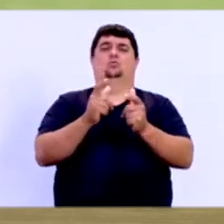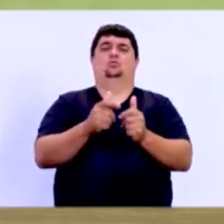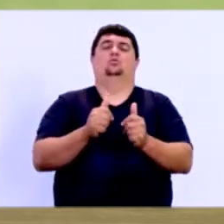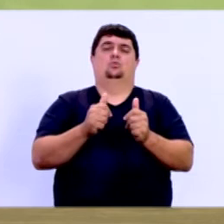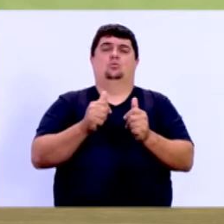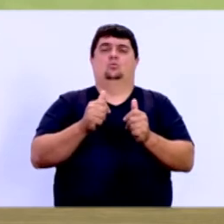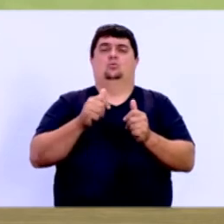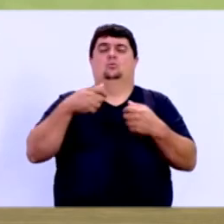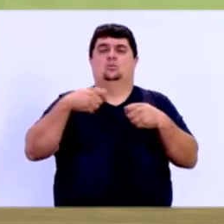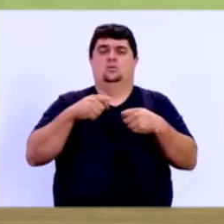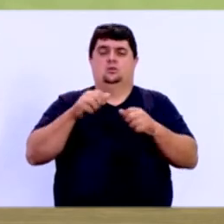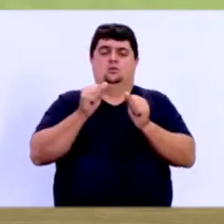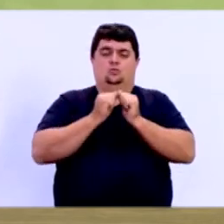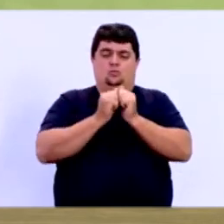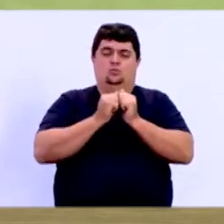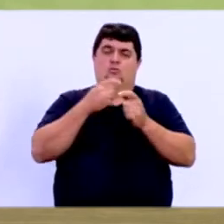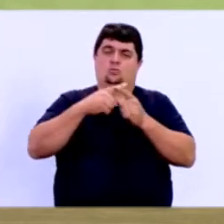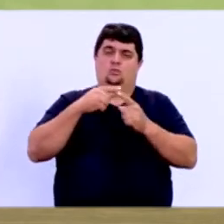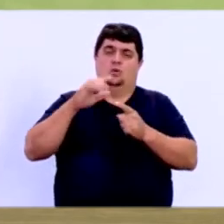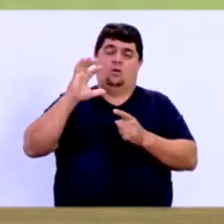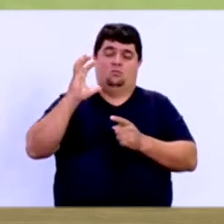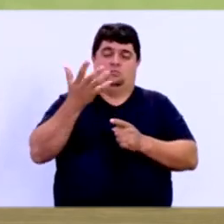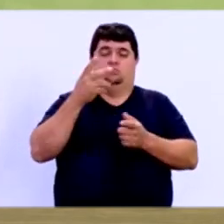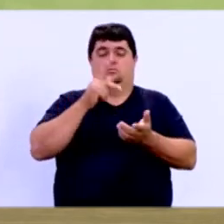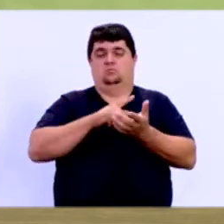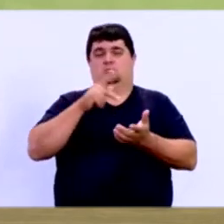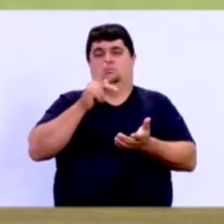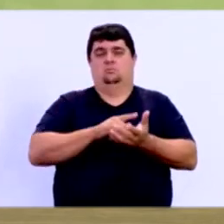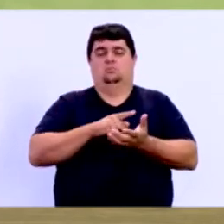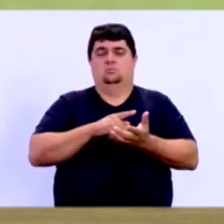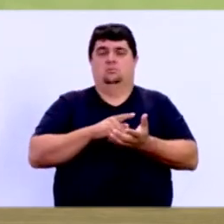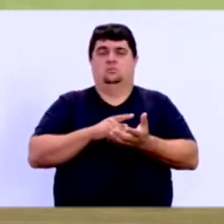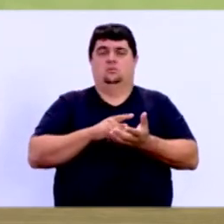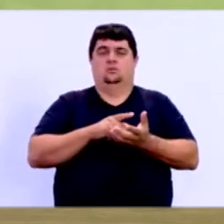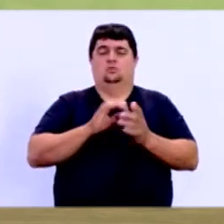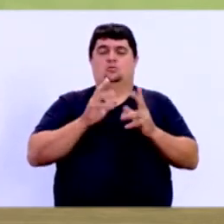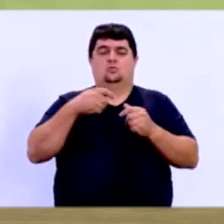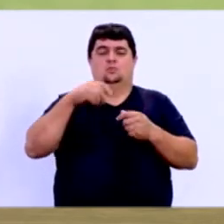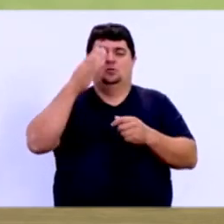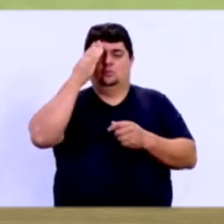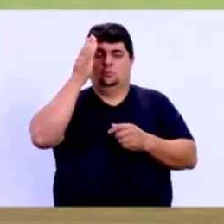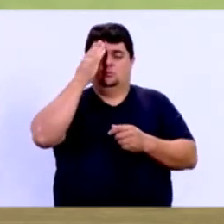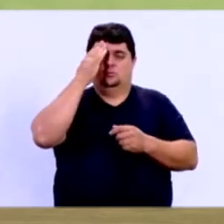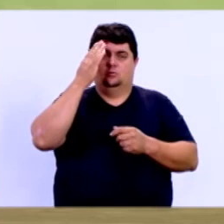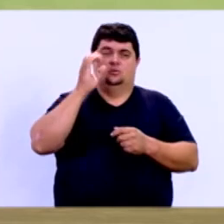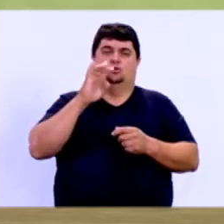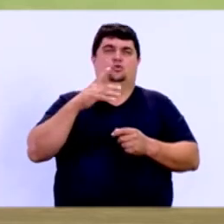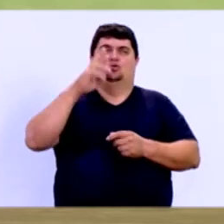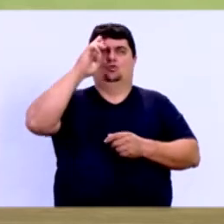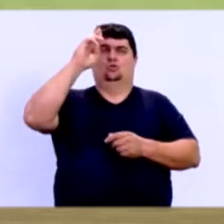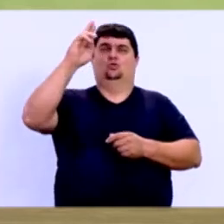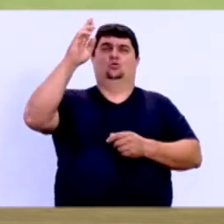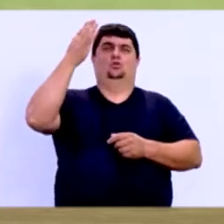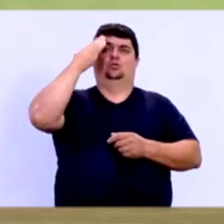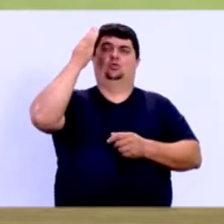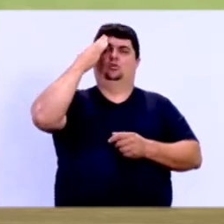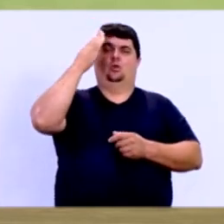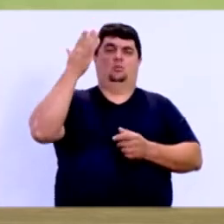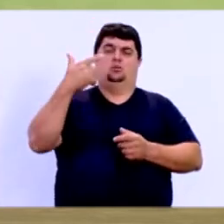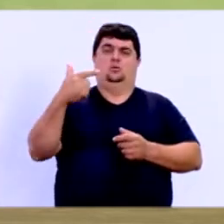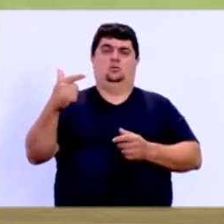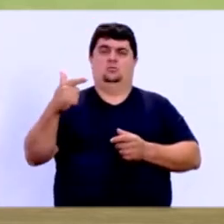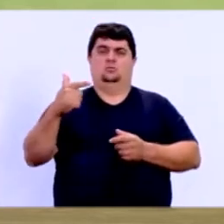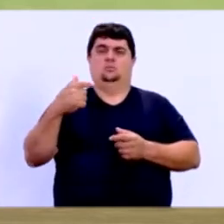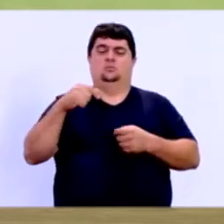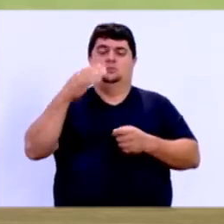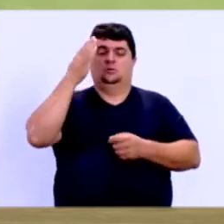da organização, para que ele possa ter um comprometimento de toda a organização. Não adianta só a cúpula da organização, só os presidentes,